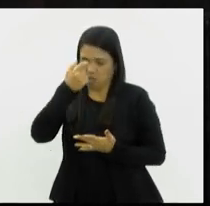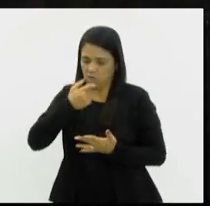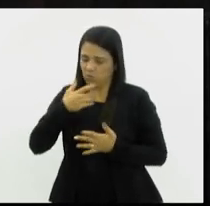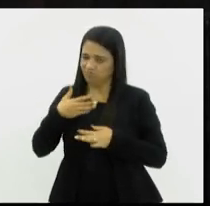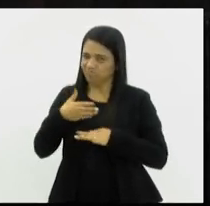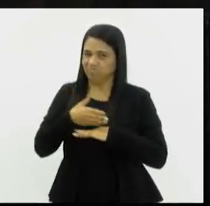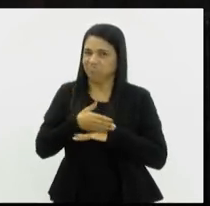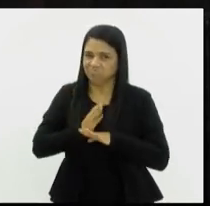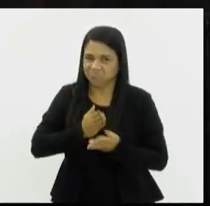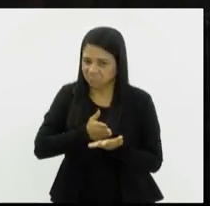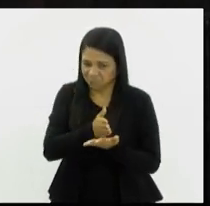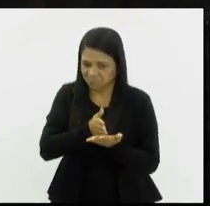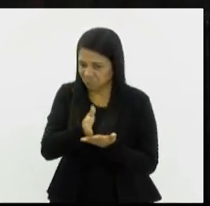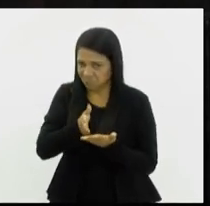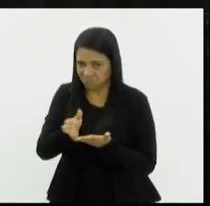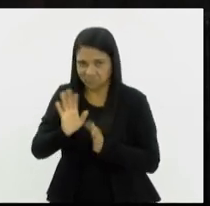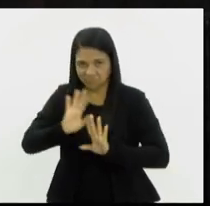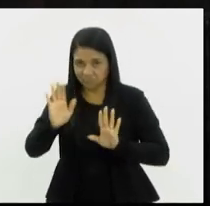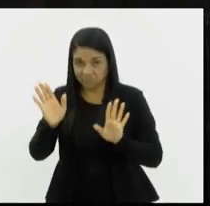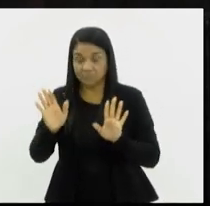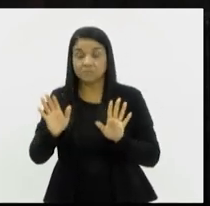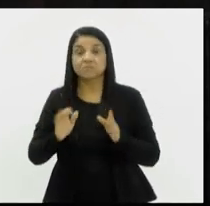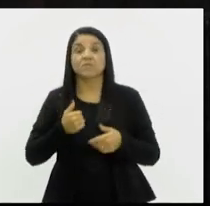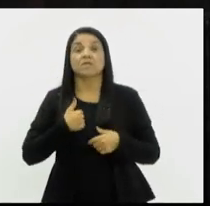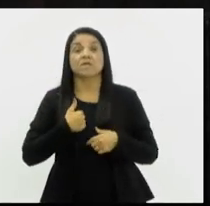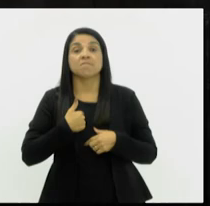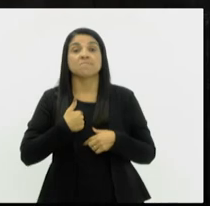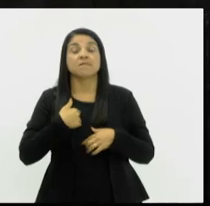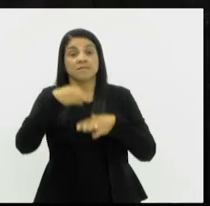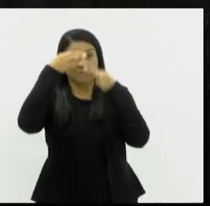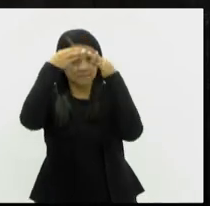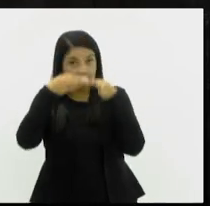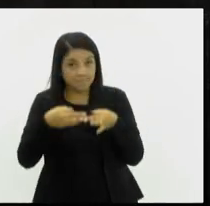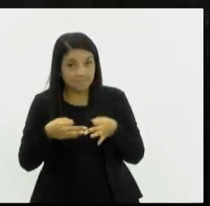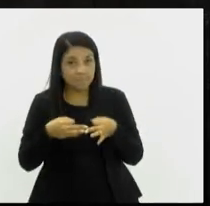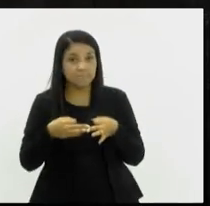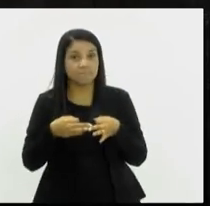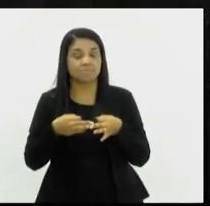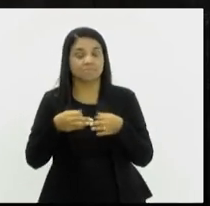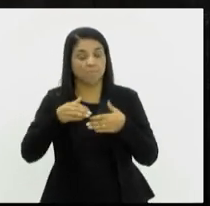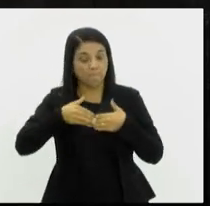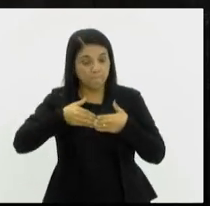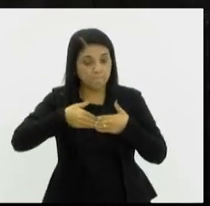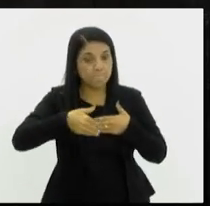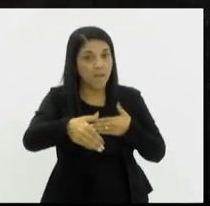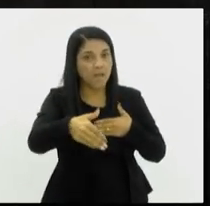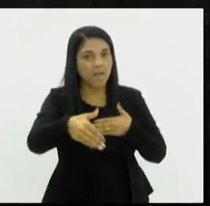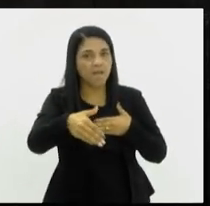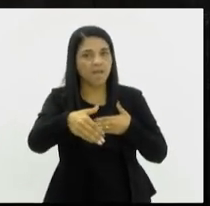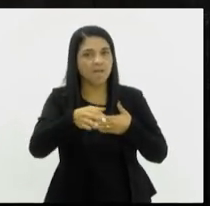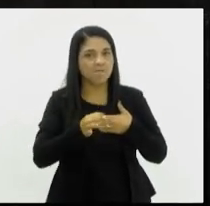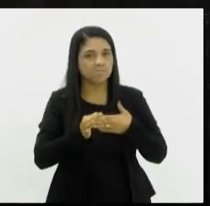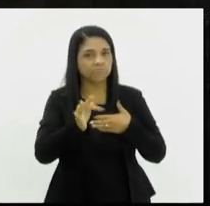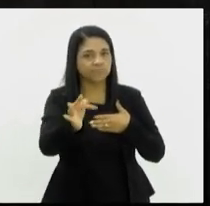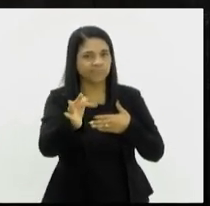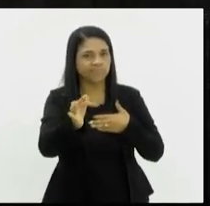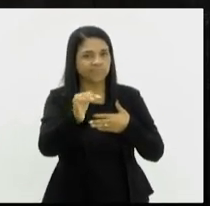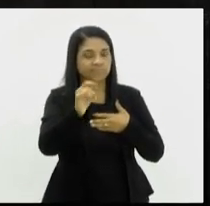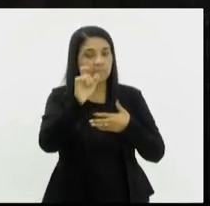nesses caminhos. Mas tenho certeza que daqui para frente, grandes